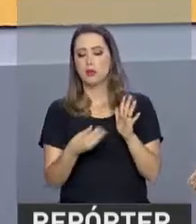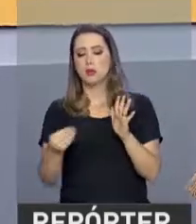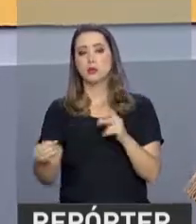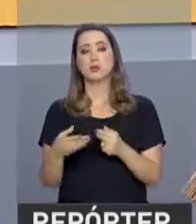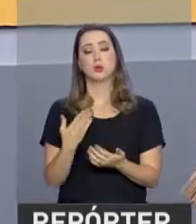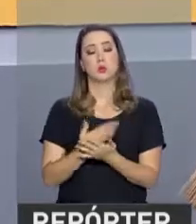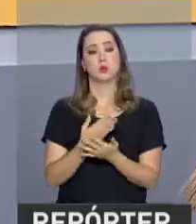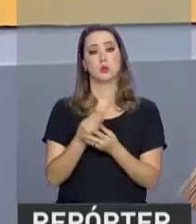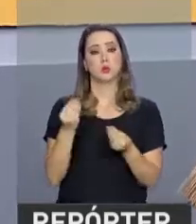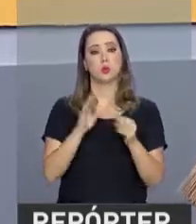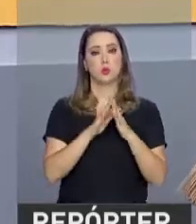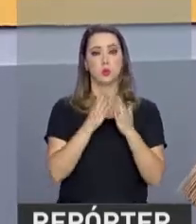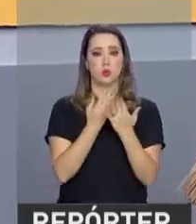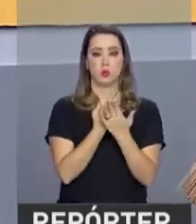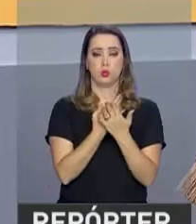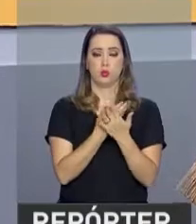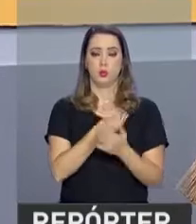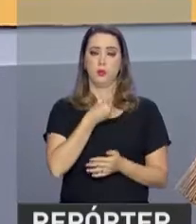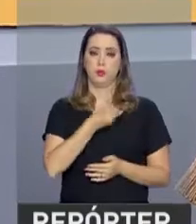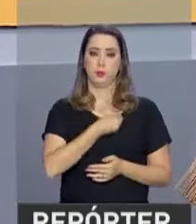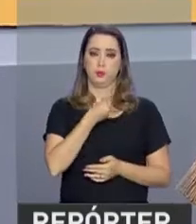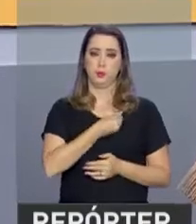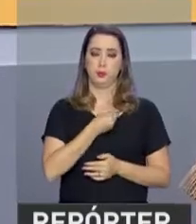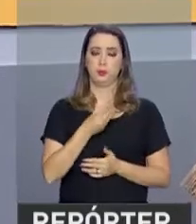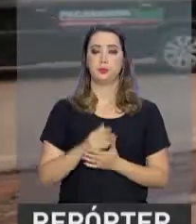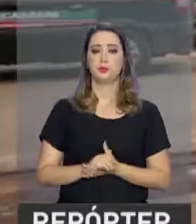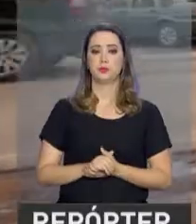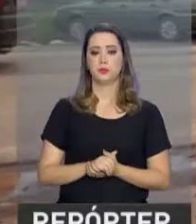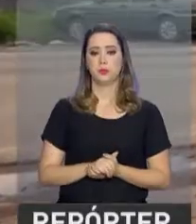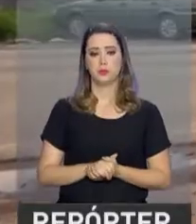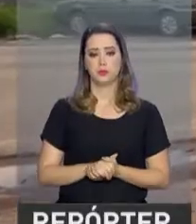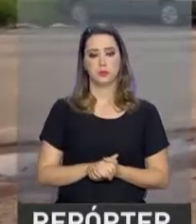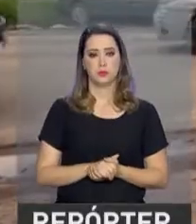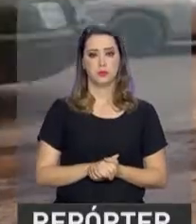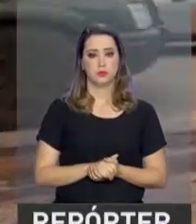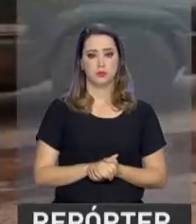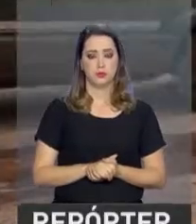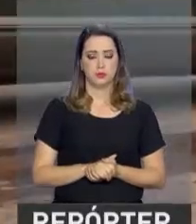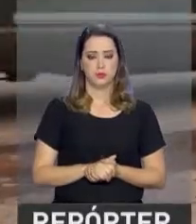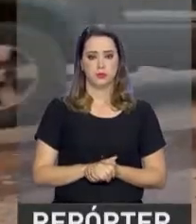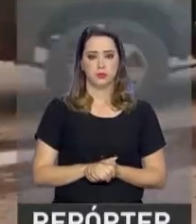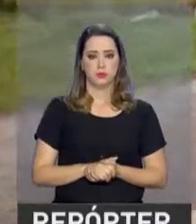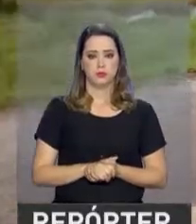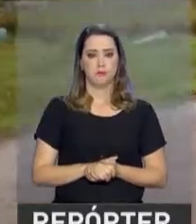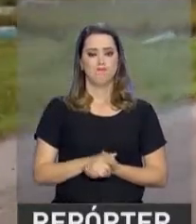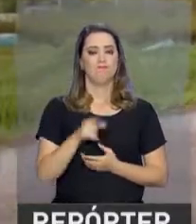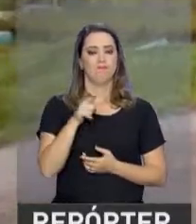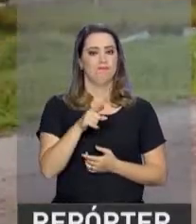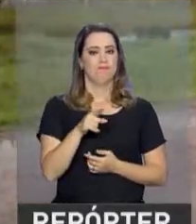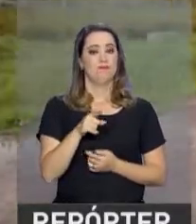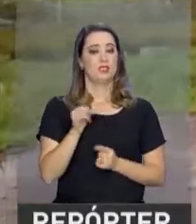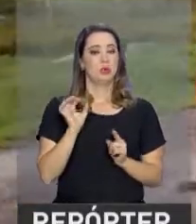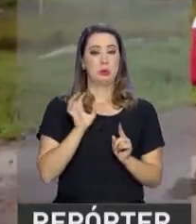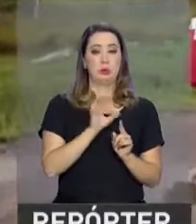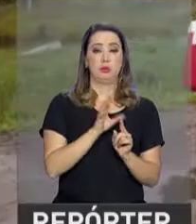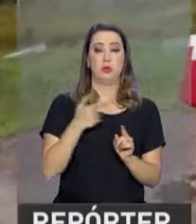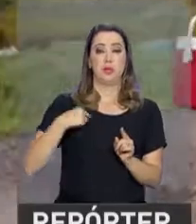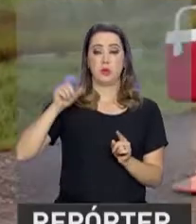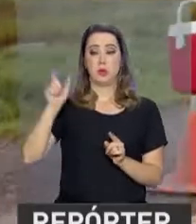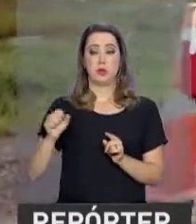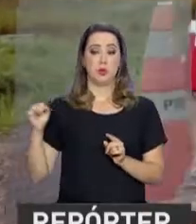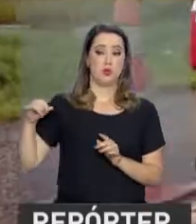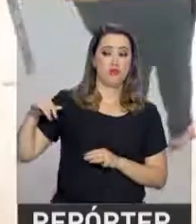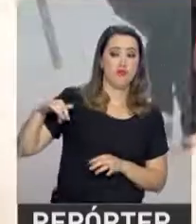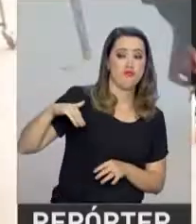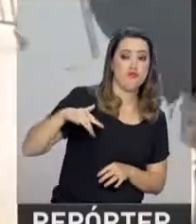habitações do programa minha casa minha vida um dos impactos com a chegada de centenas de